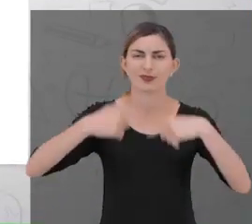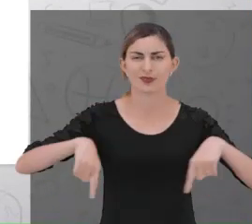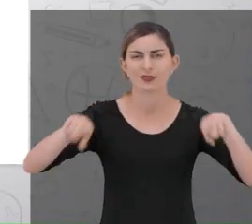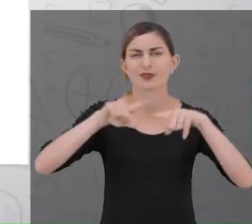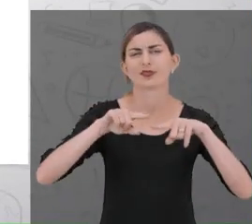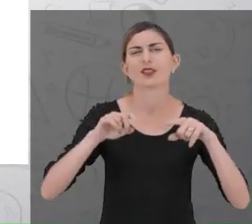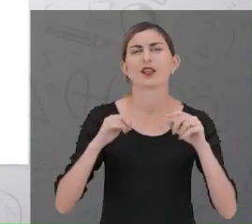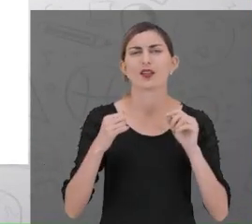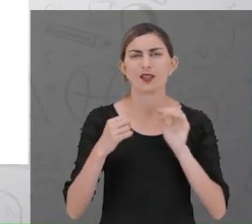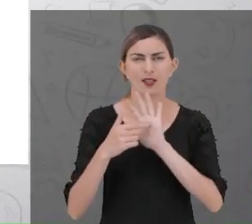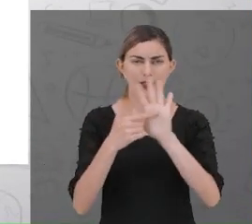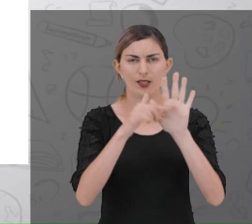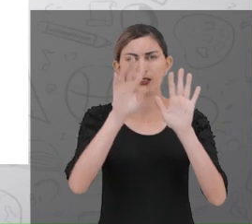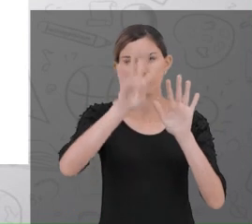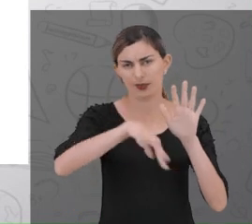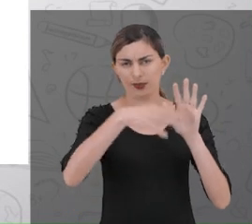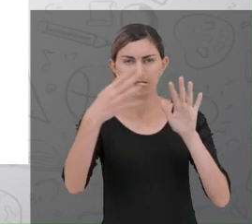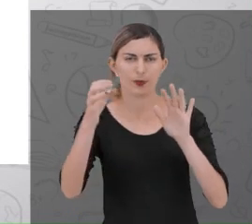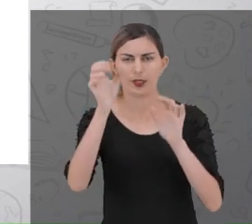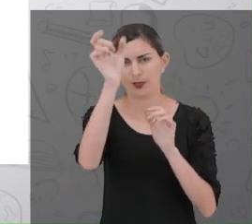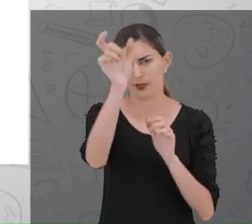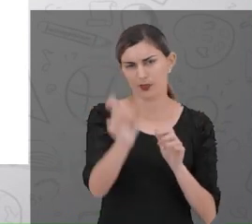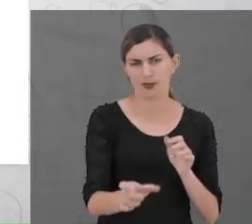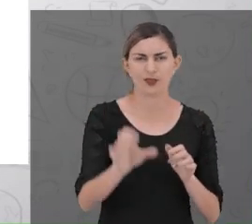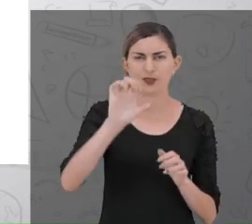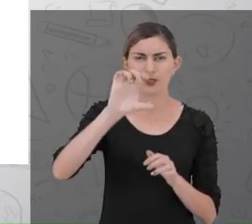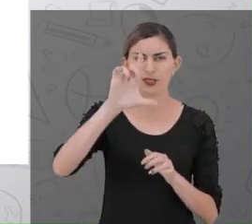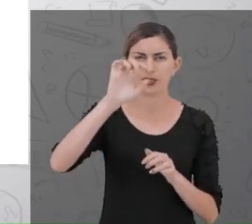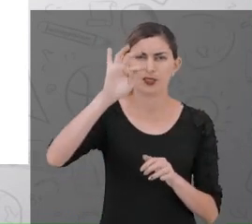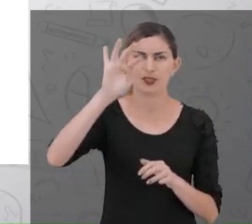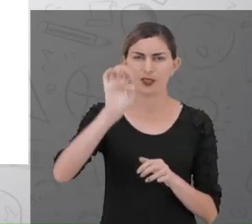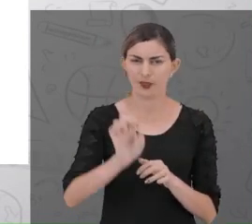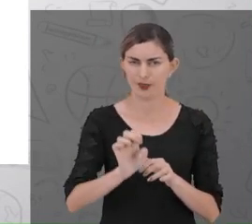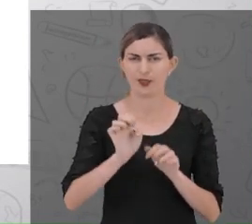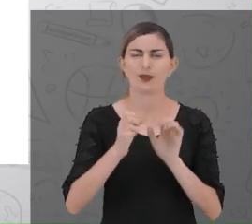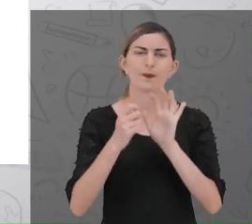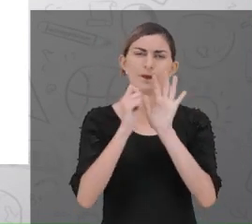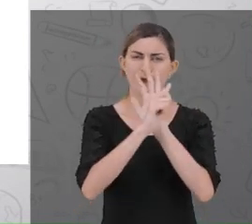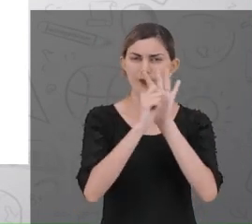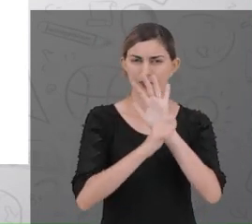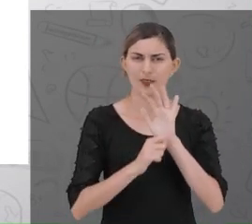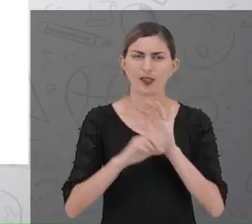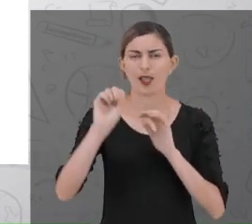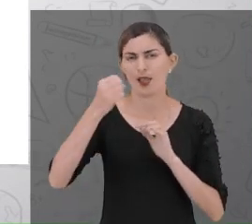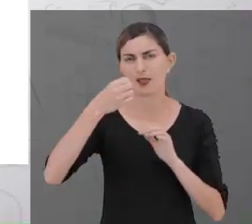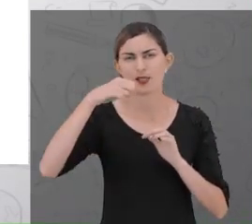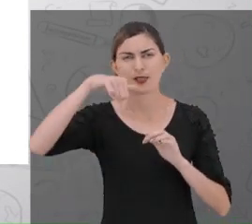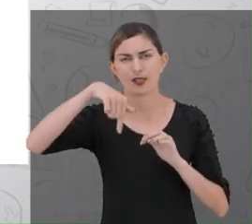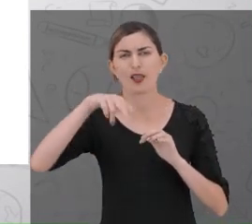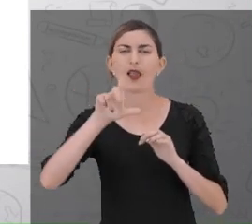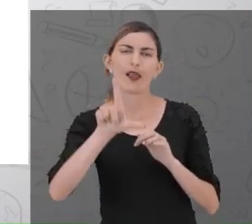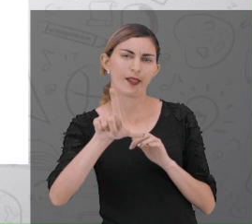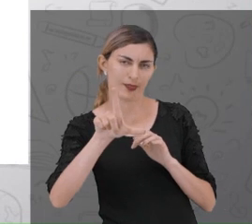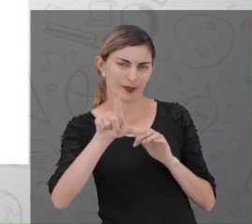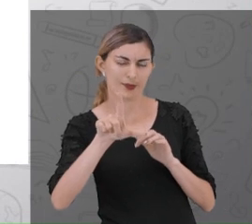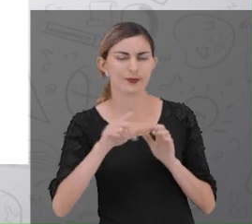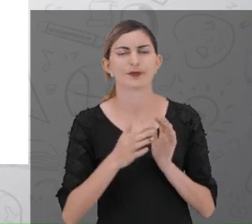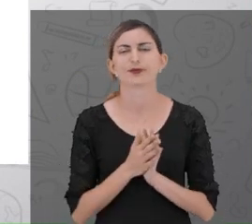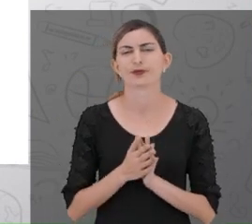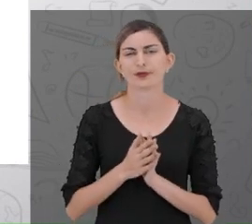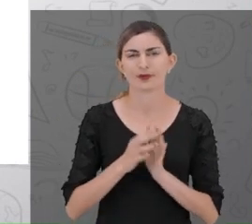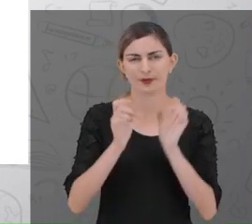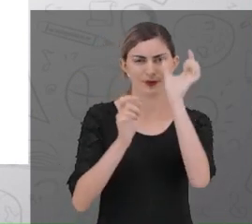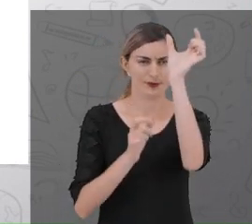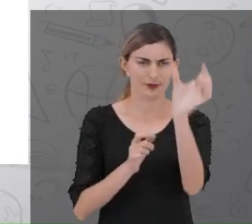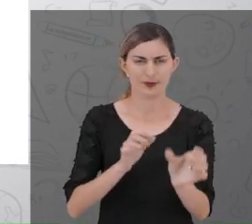transformação, nós pegamos a tabela cliente e transcrevemos para SQL a